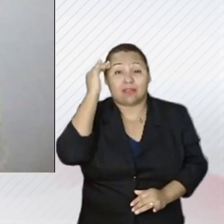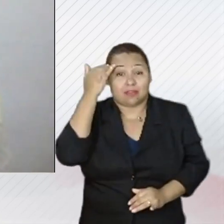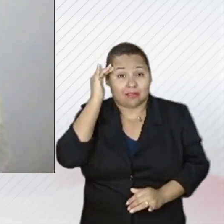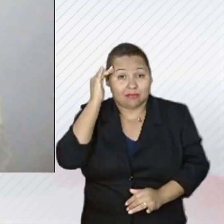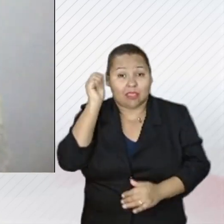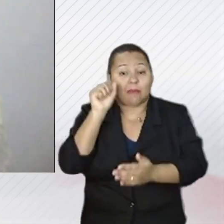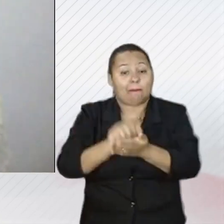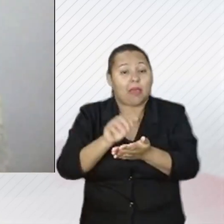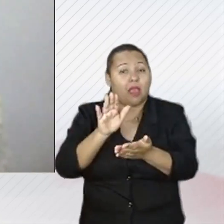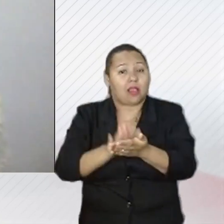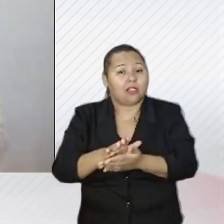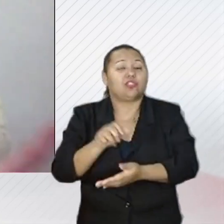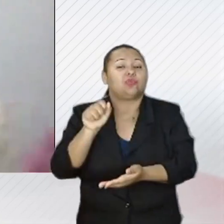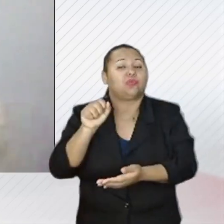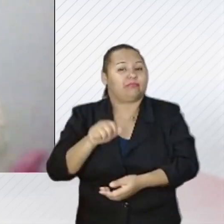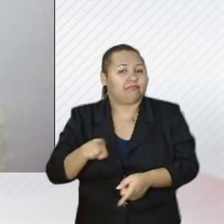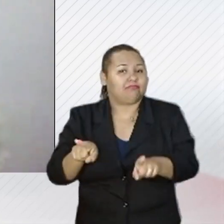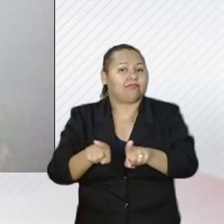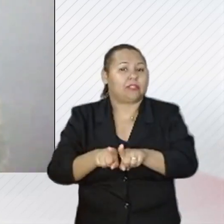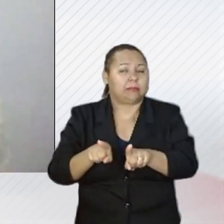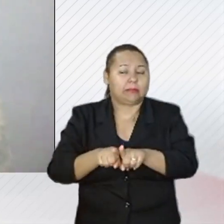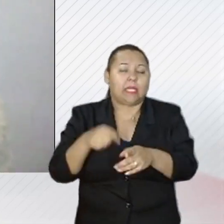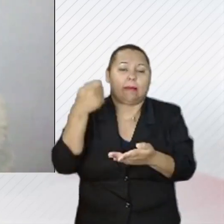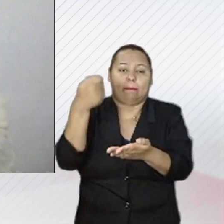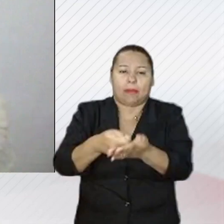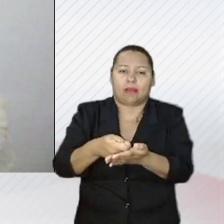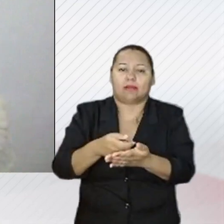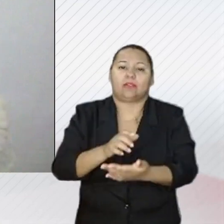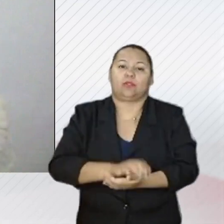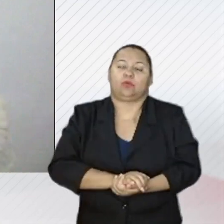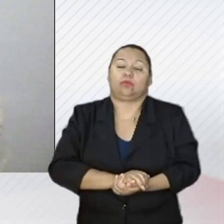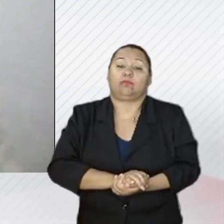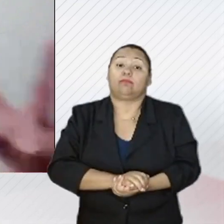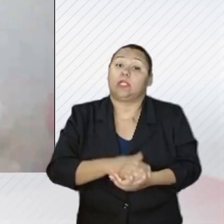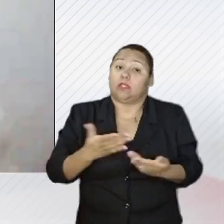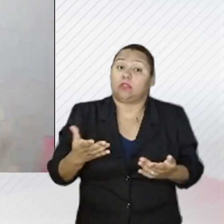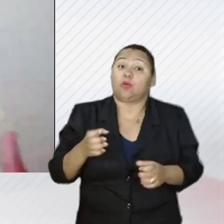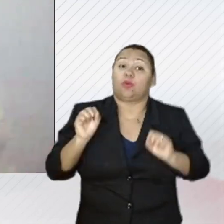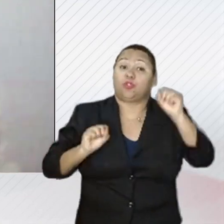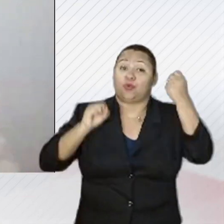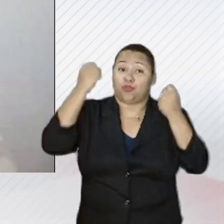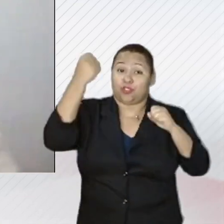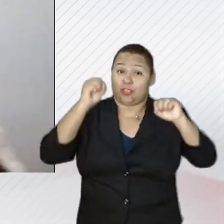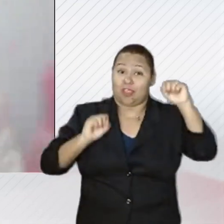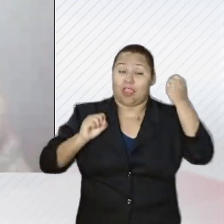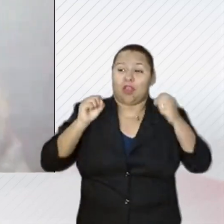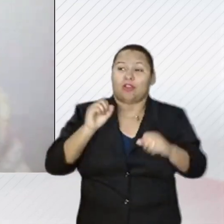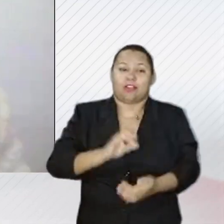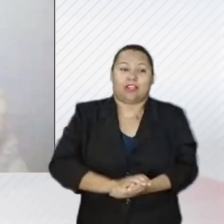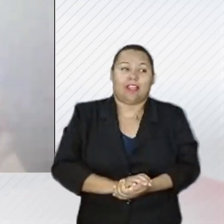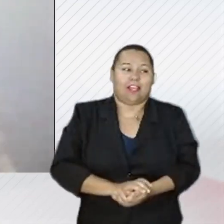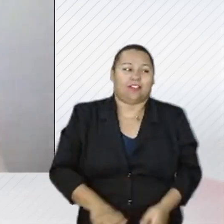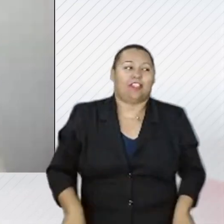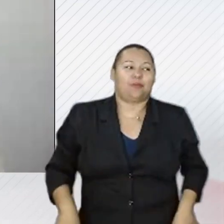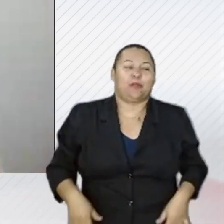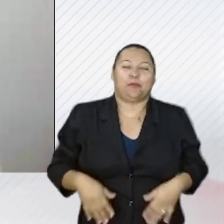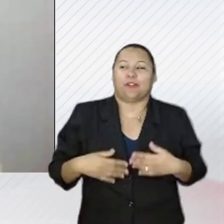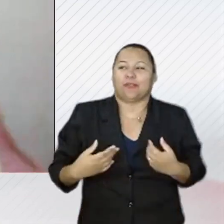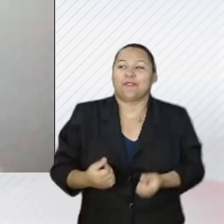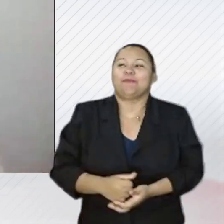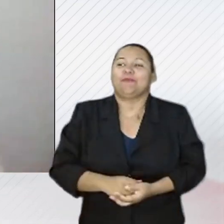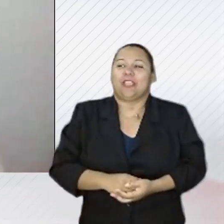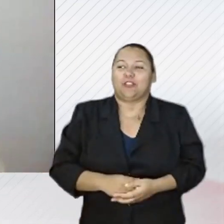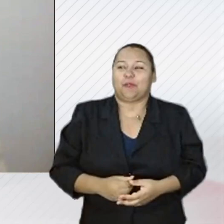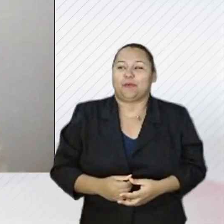conseguir também avançar aqui, o pessoal aqui do setor industrial, né, de Caxias do Sul, acredito que São Paulo também, né, porque também